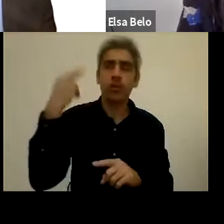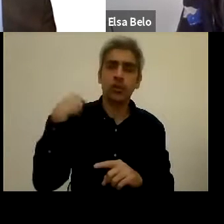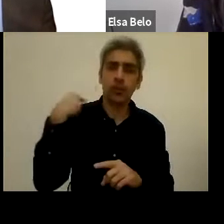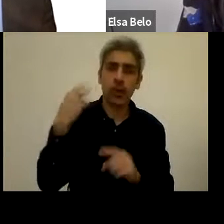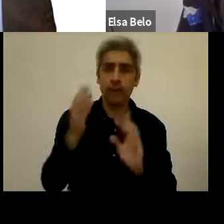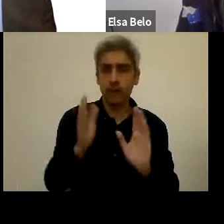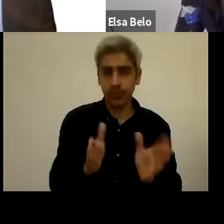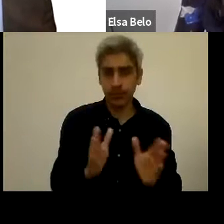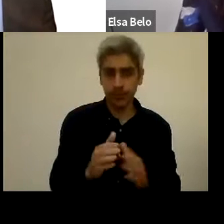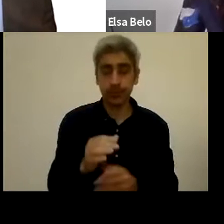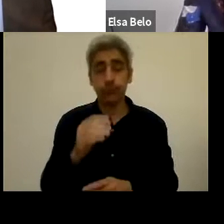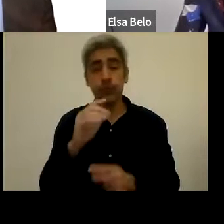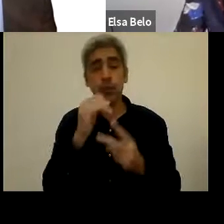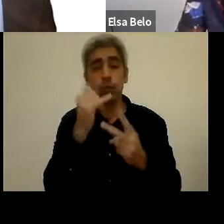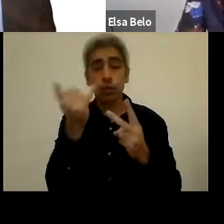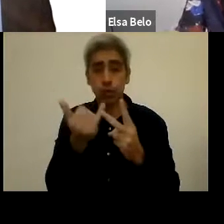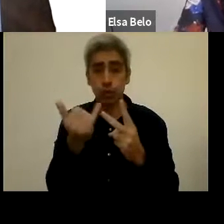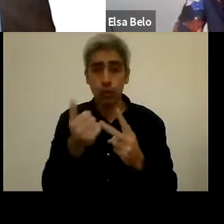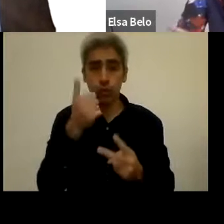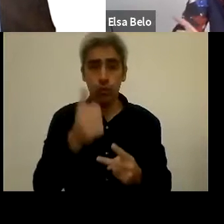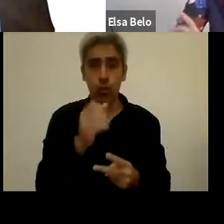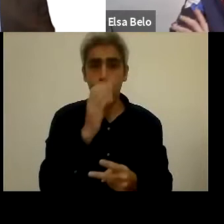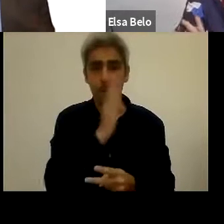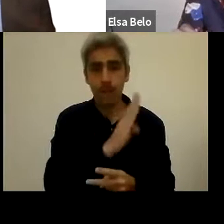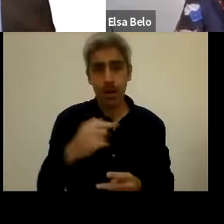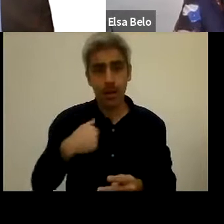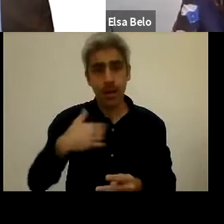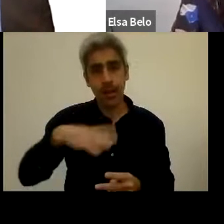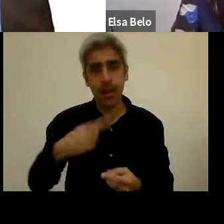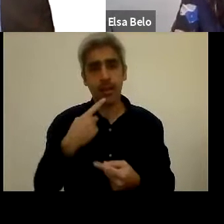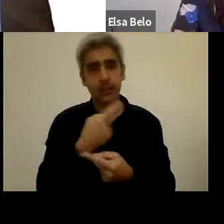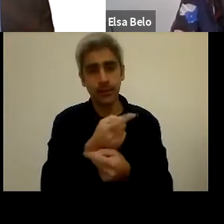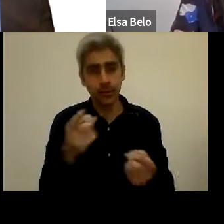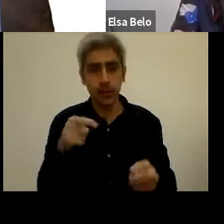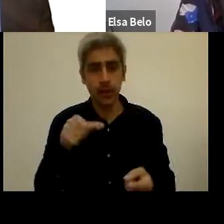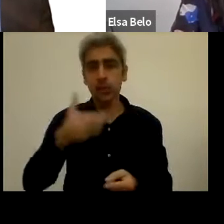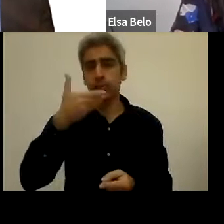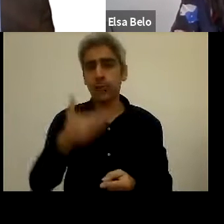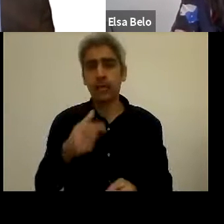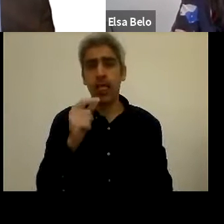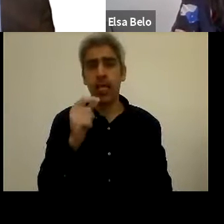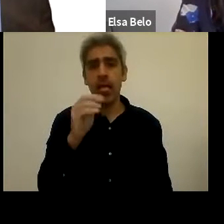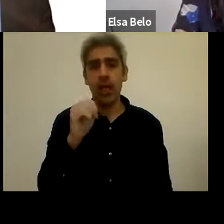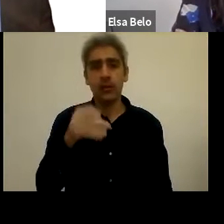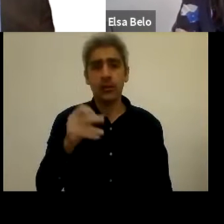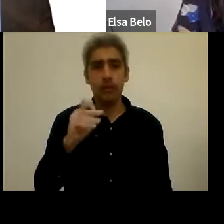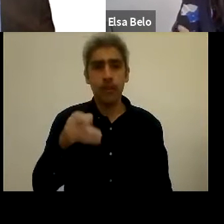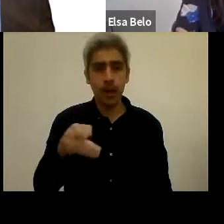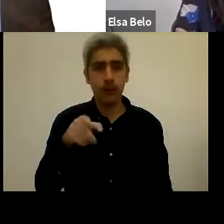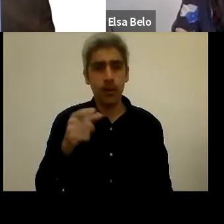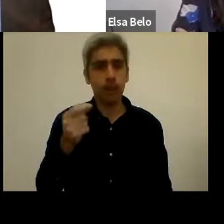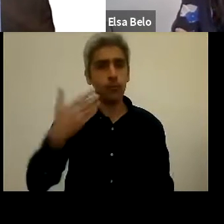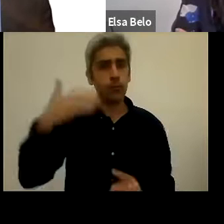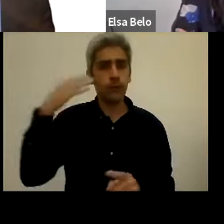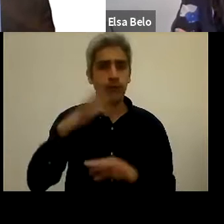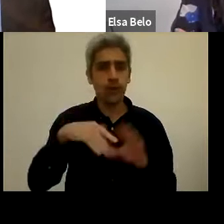segunda boa prática que eu queria enunciar, e é uma experiência que temos da ESPAP, a ESPAP há muitos anos fez um esforço para